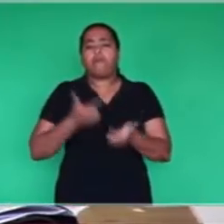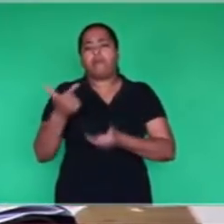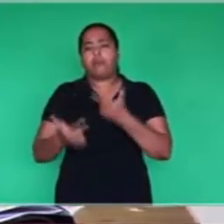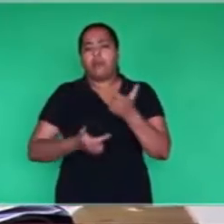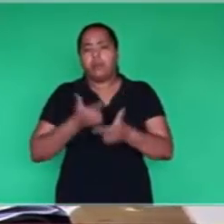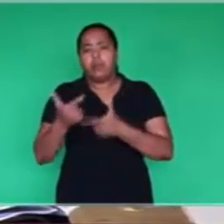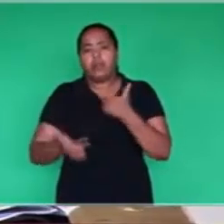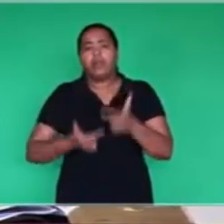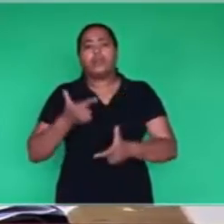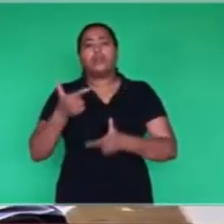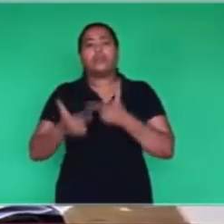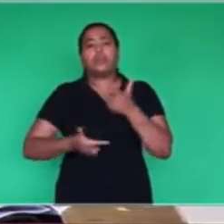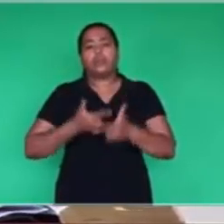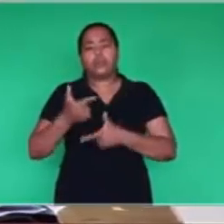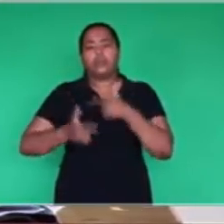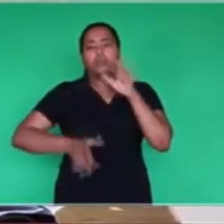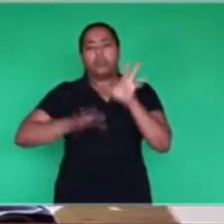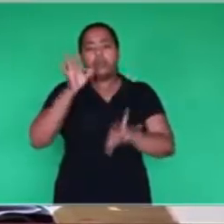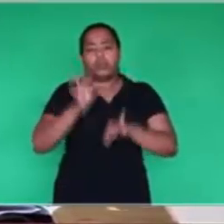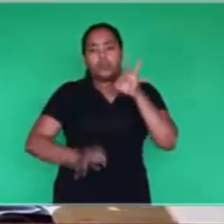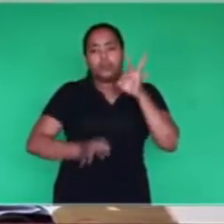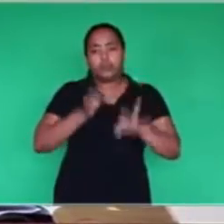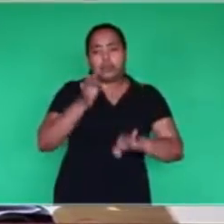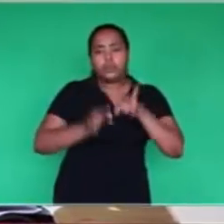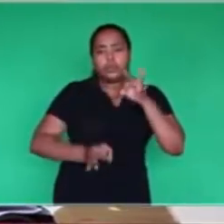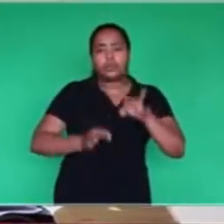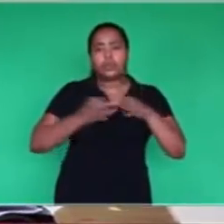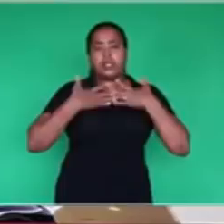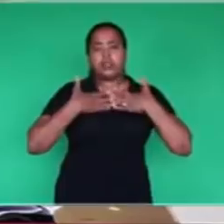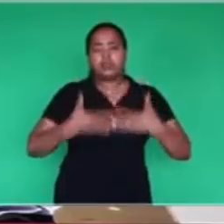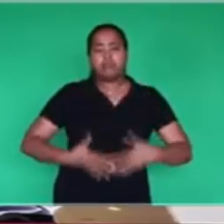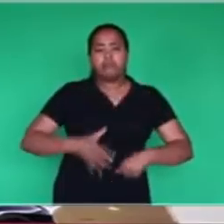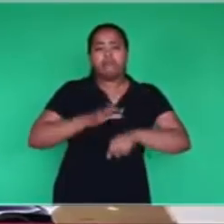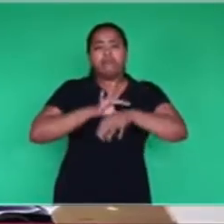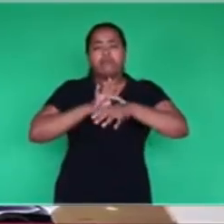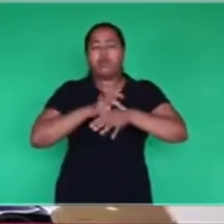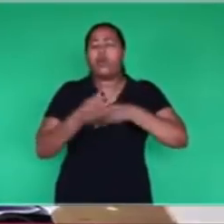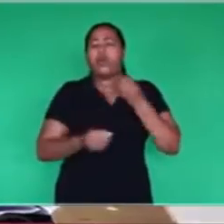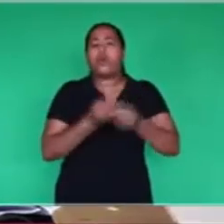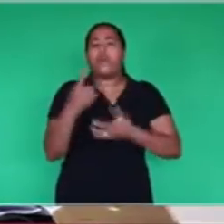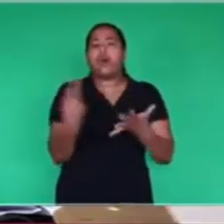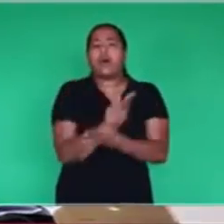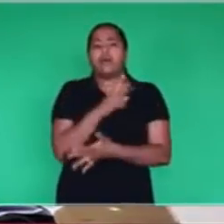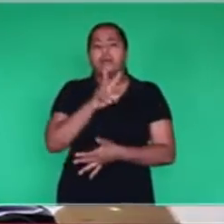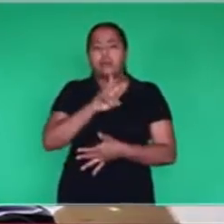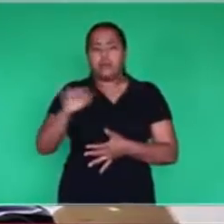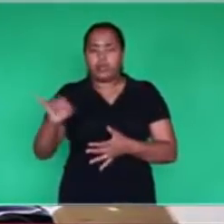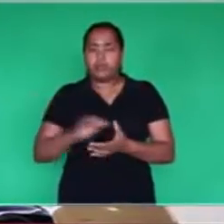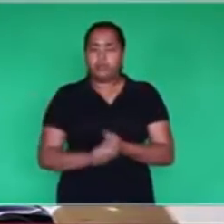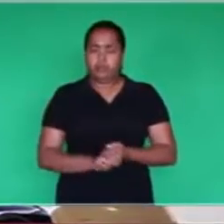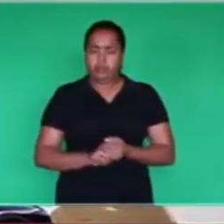vai ser travada, um juízo sobre a carne, de que forma ela vai se dar? Vamos ler em João,